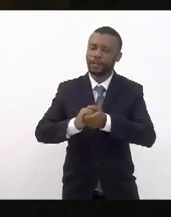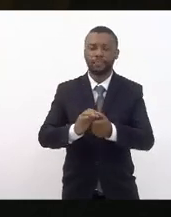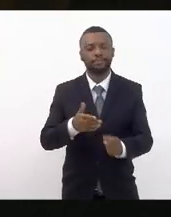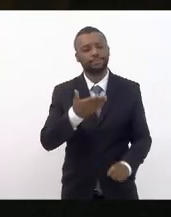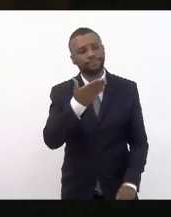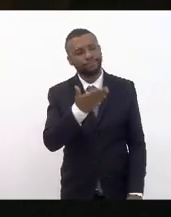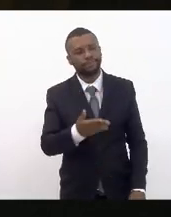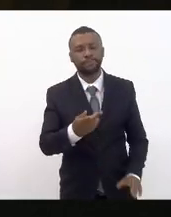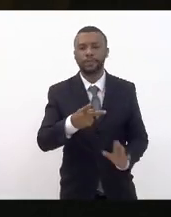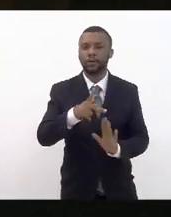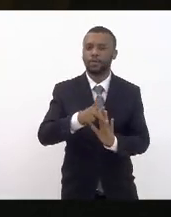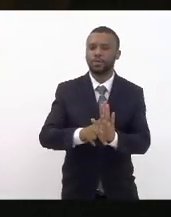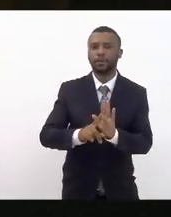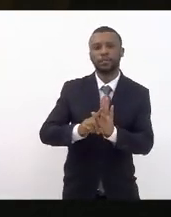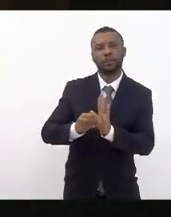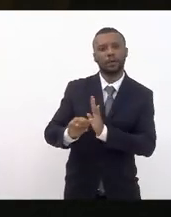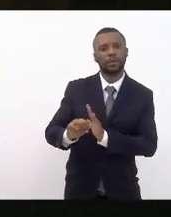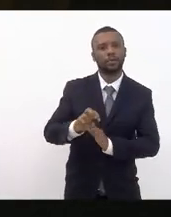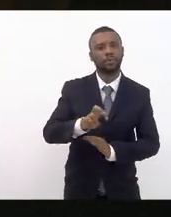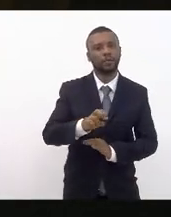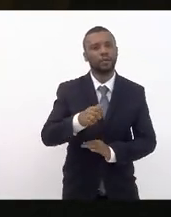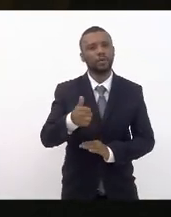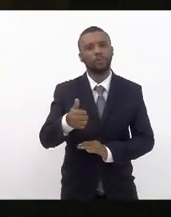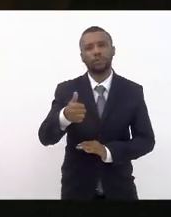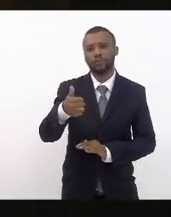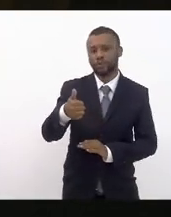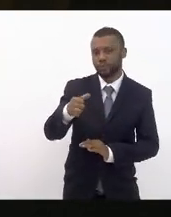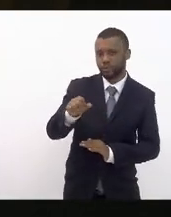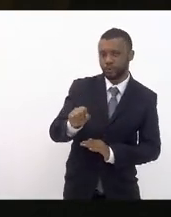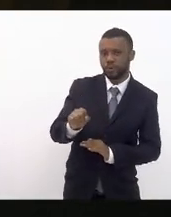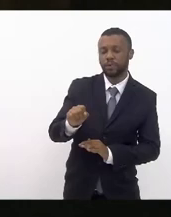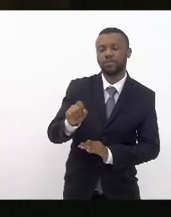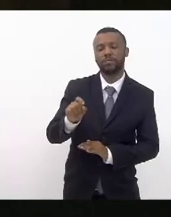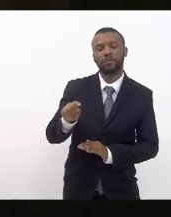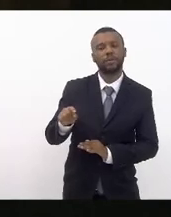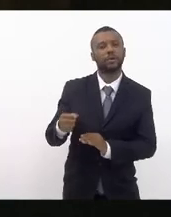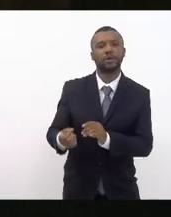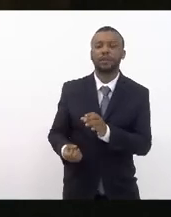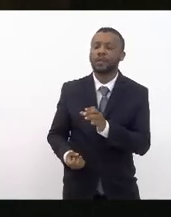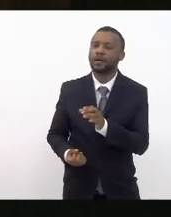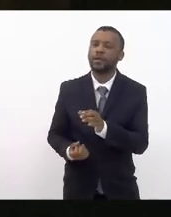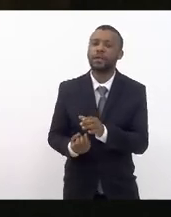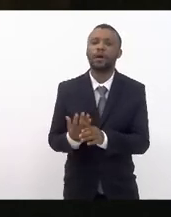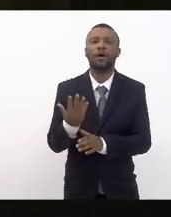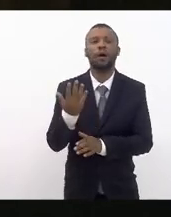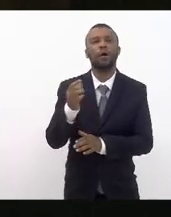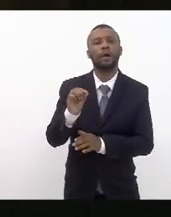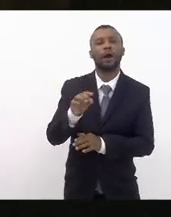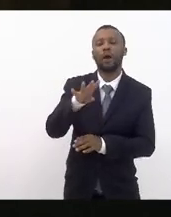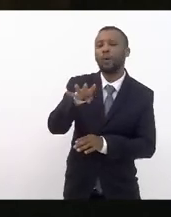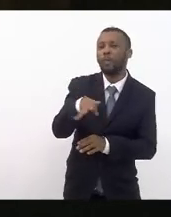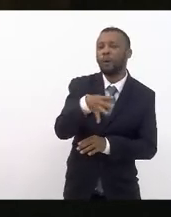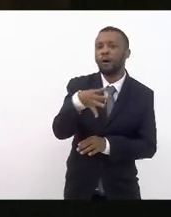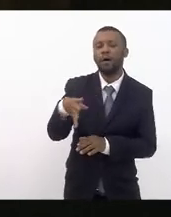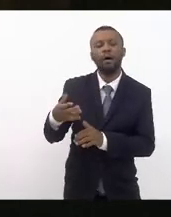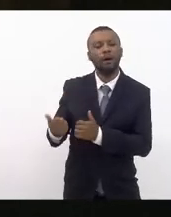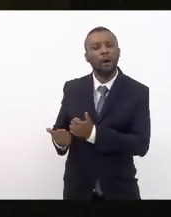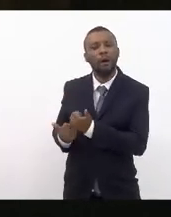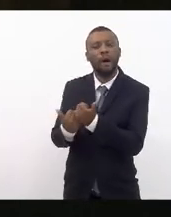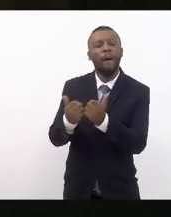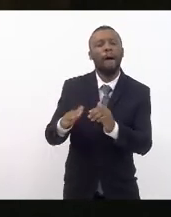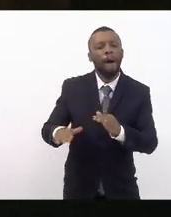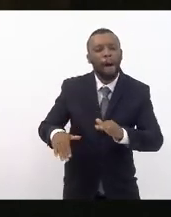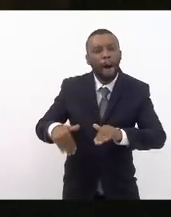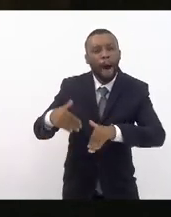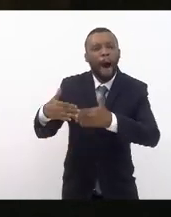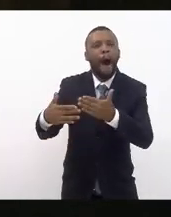pelo projeto de lei 5118, que implementou o programa de apoio ao